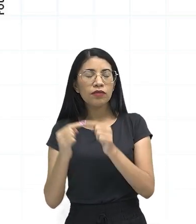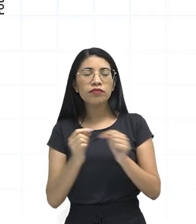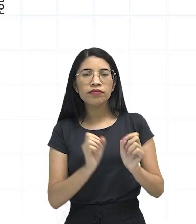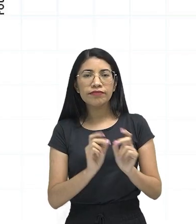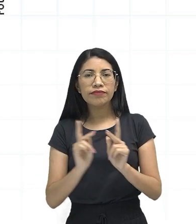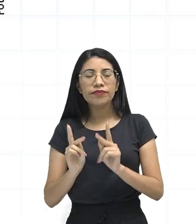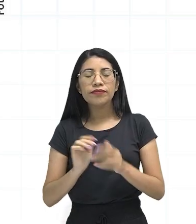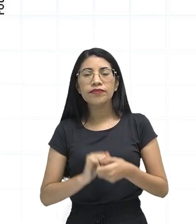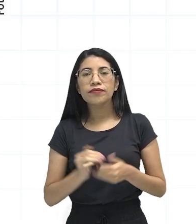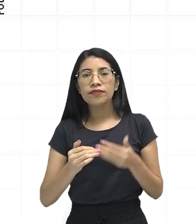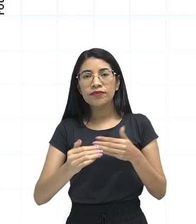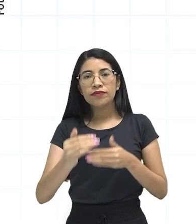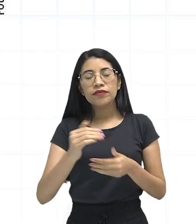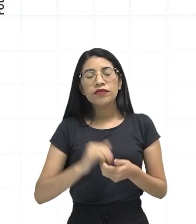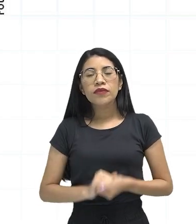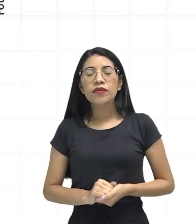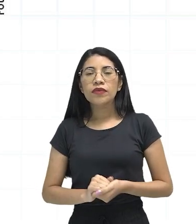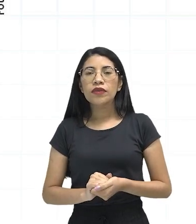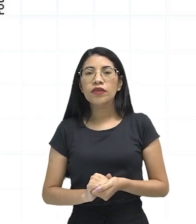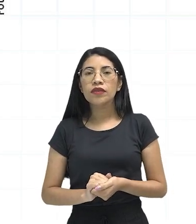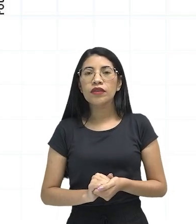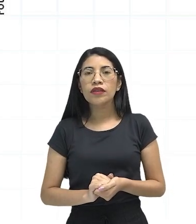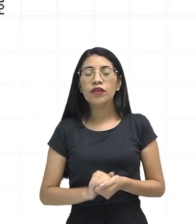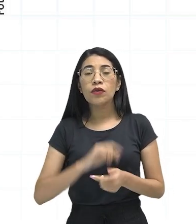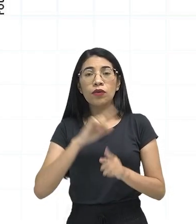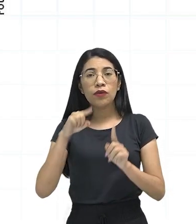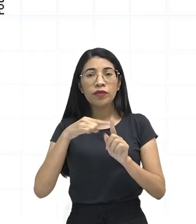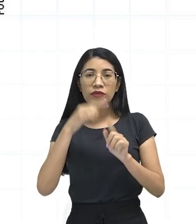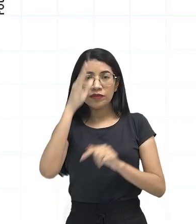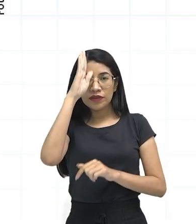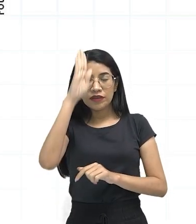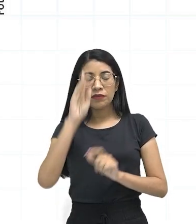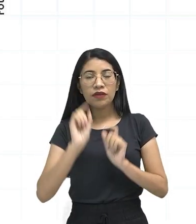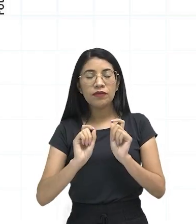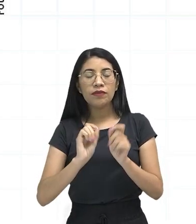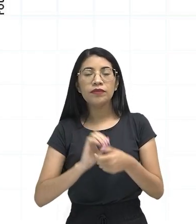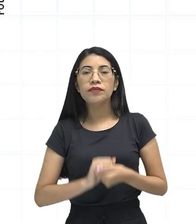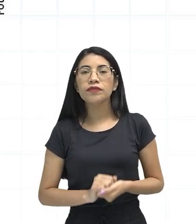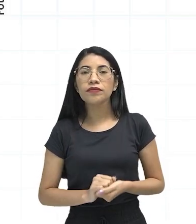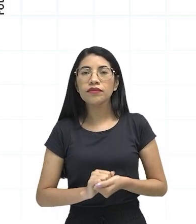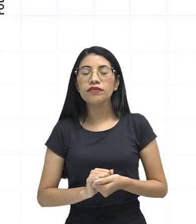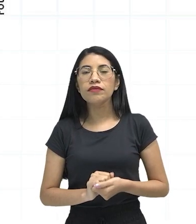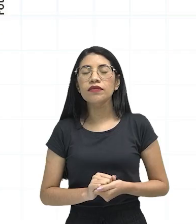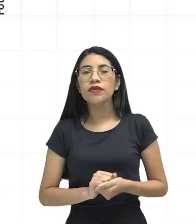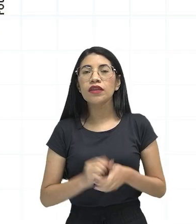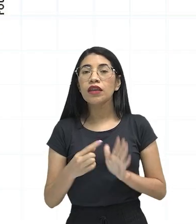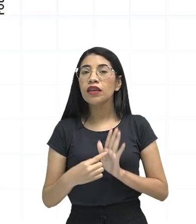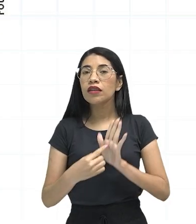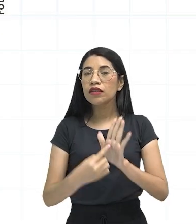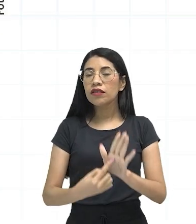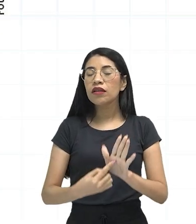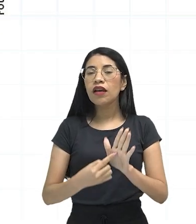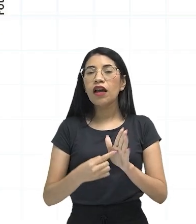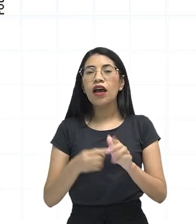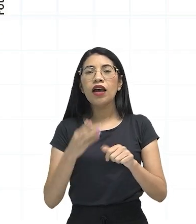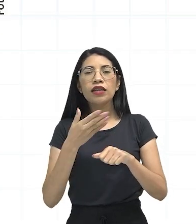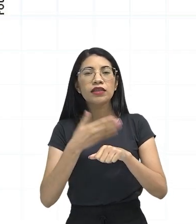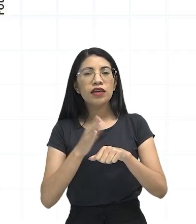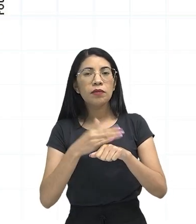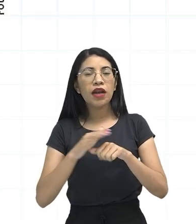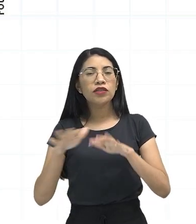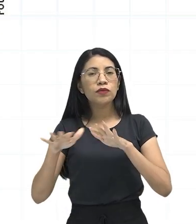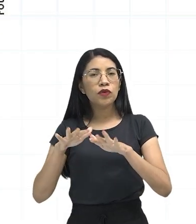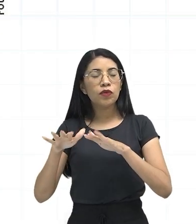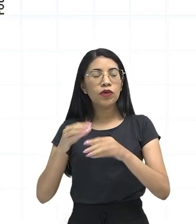bom? Prosseguindo, seu principal objetivo consiste em demonstrar essas